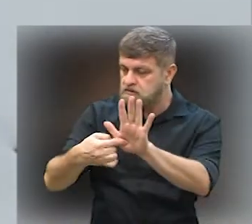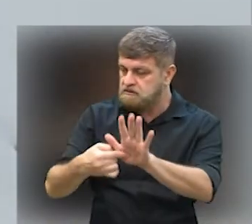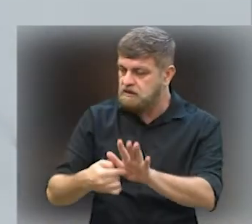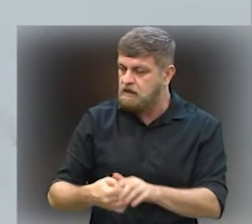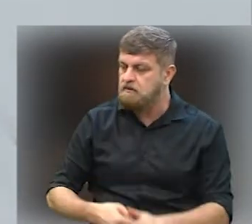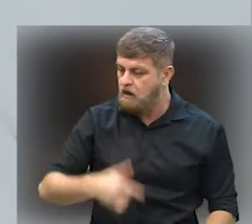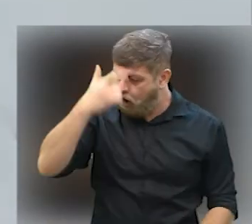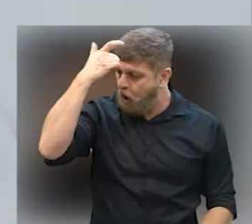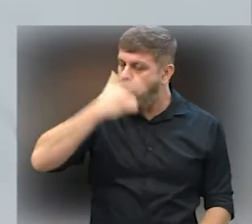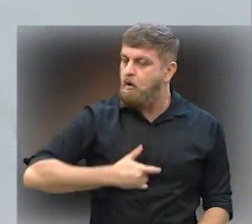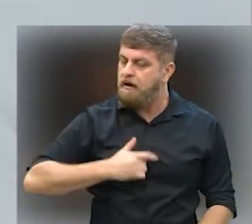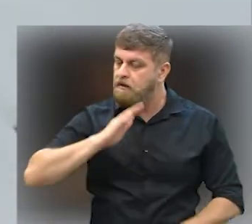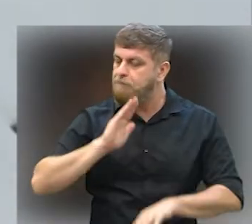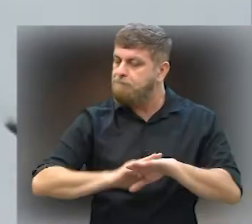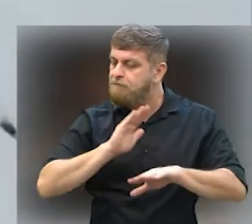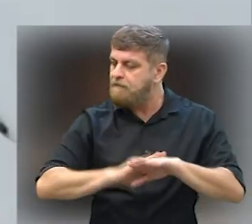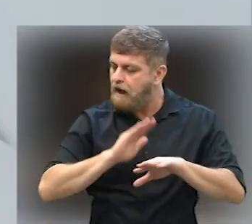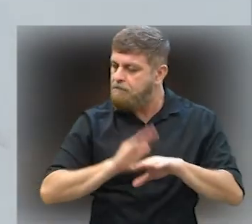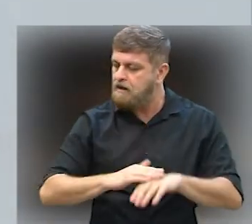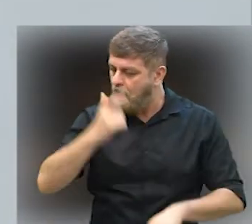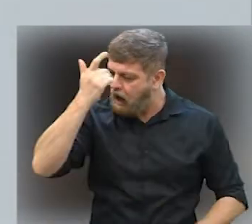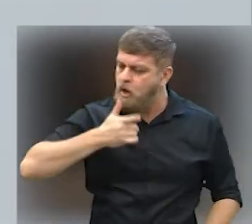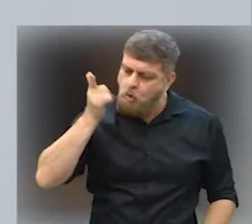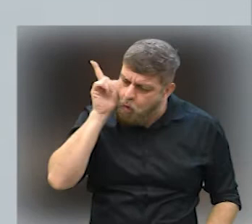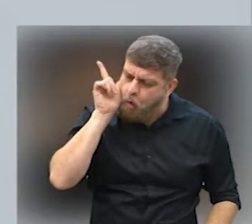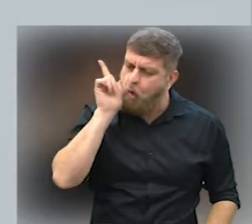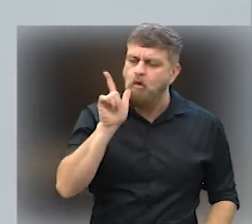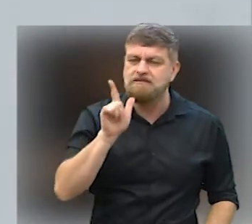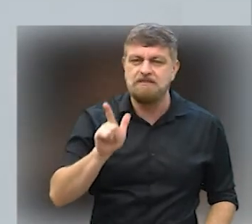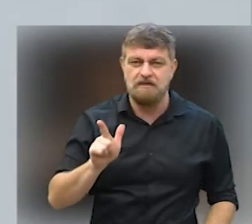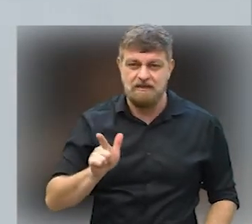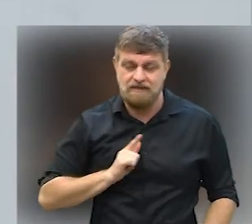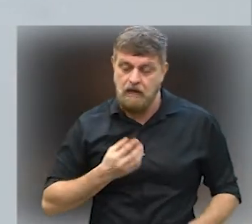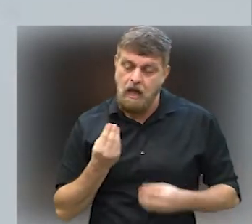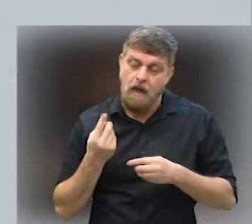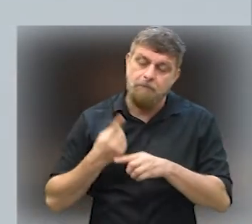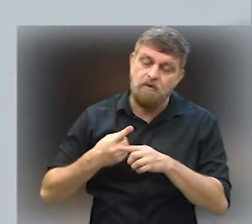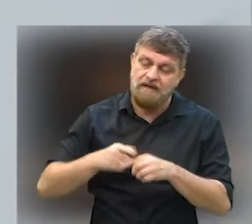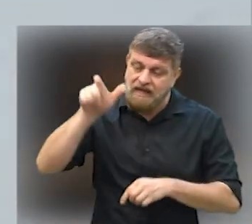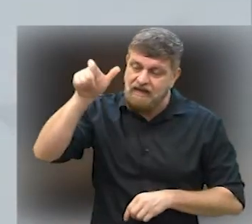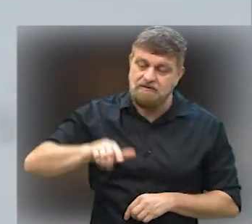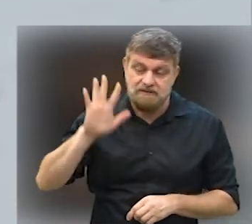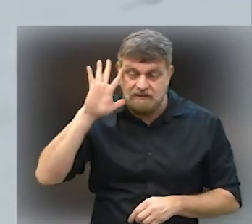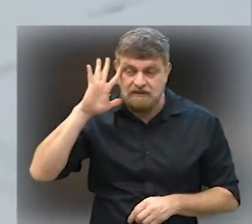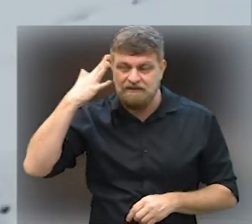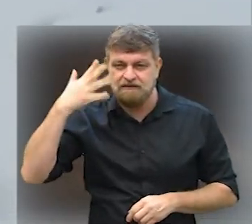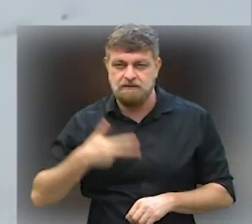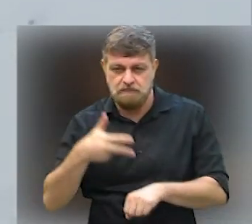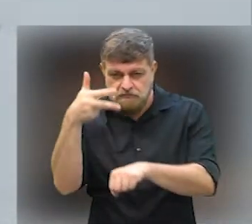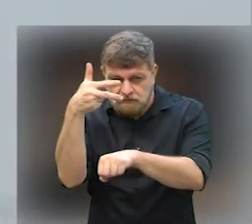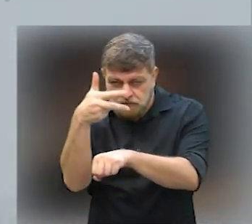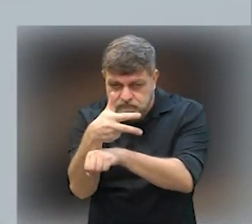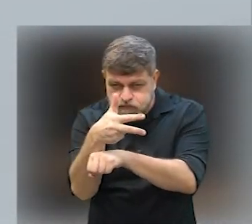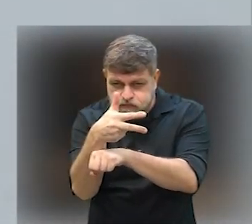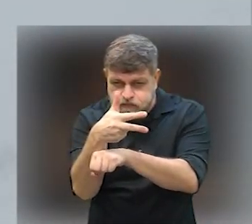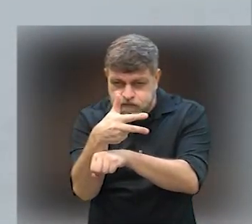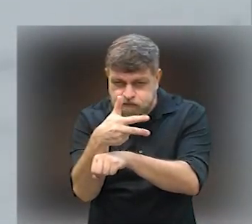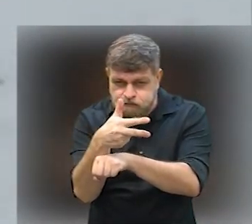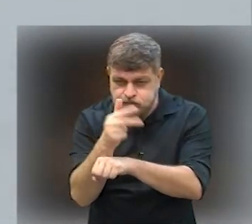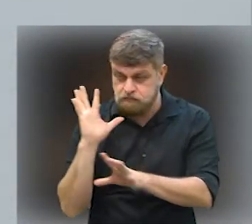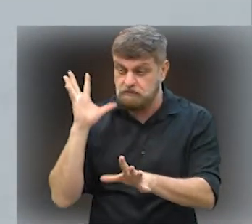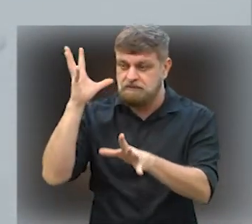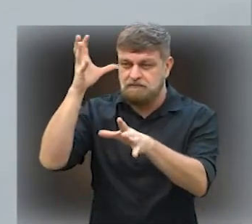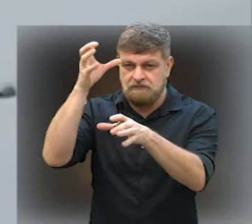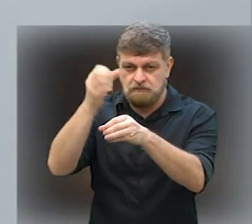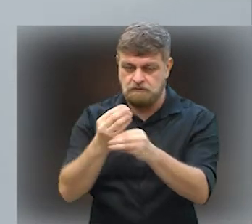ó, o que eu estou fazendo, ó, o que eu consegui fazer. Por que você decidiu gravar todos os